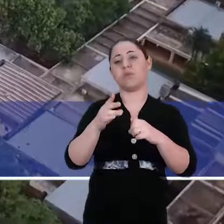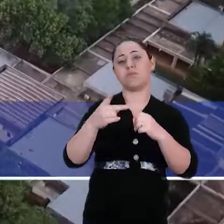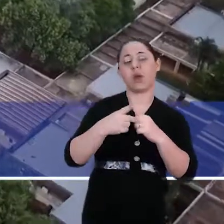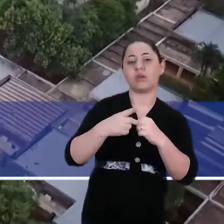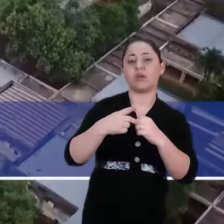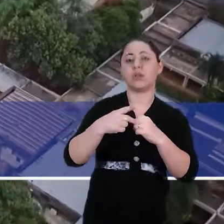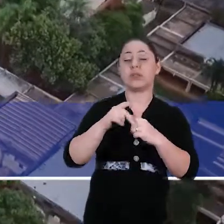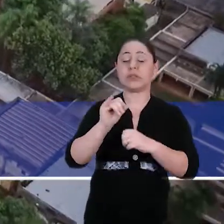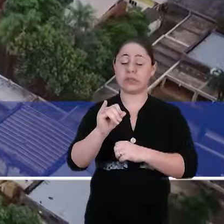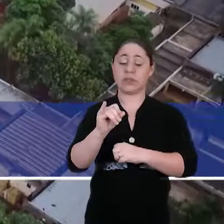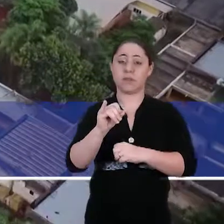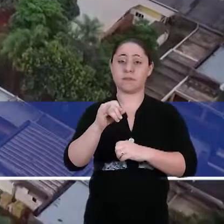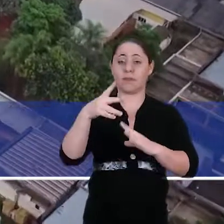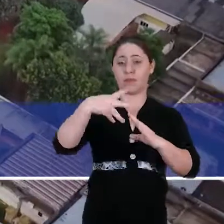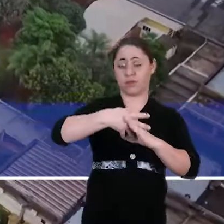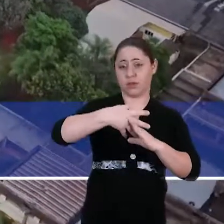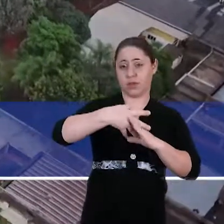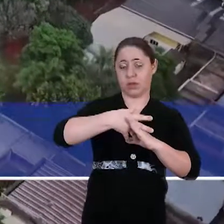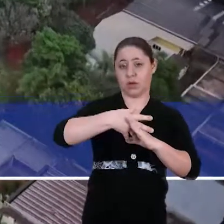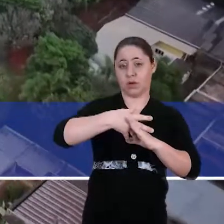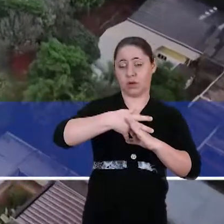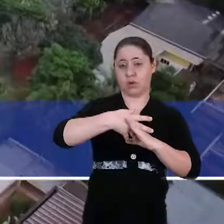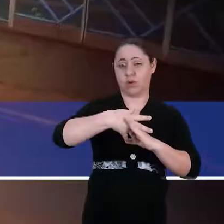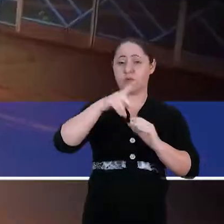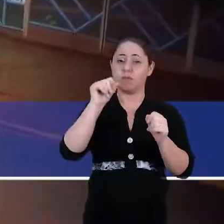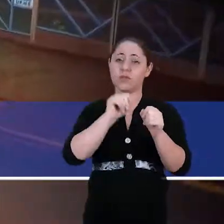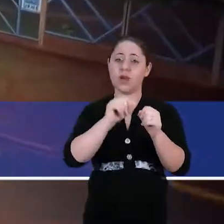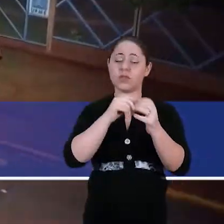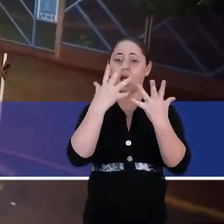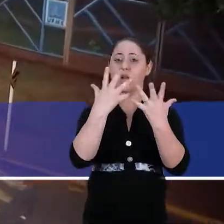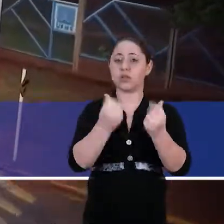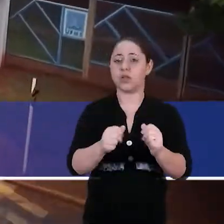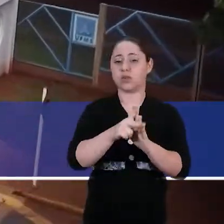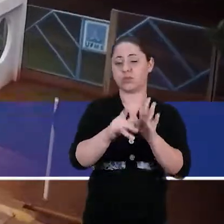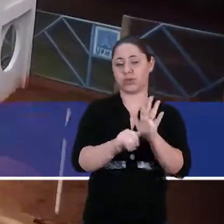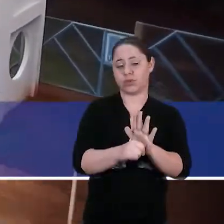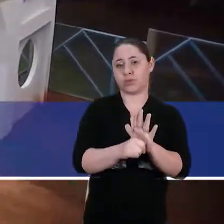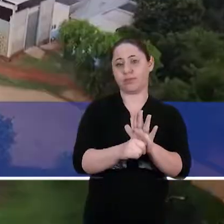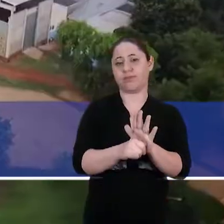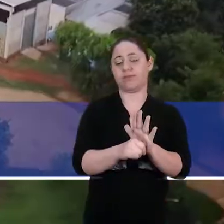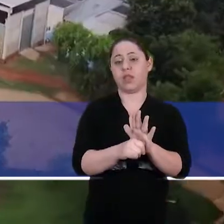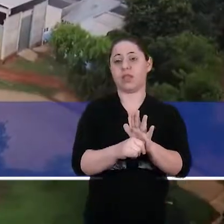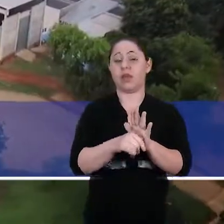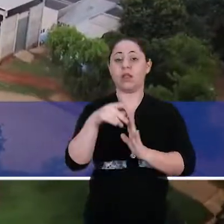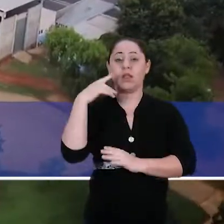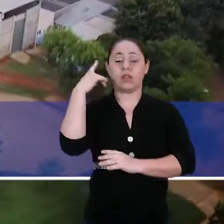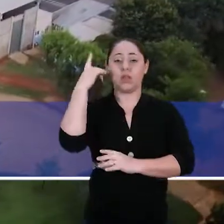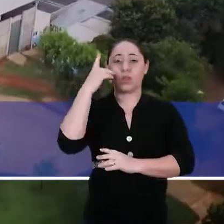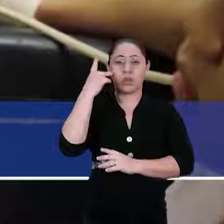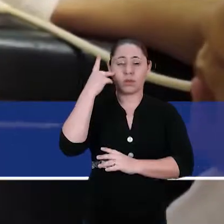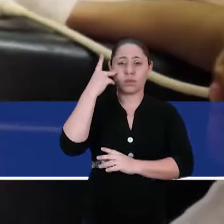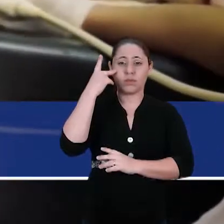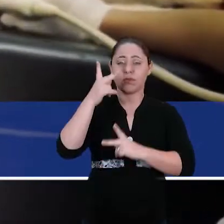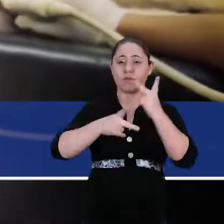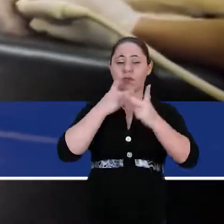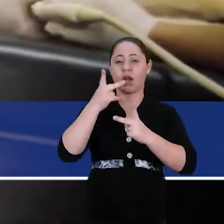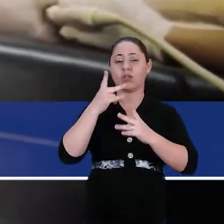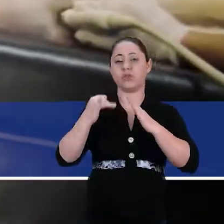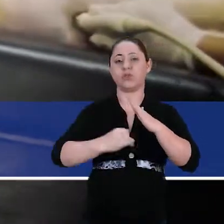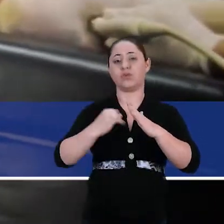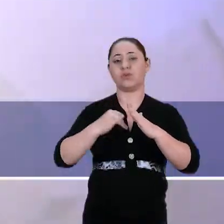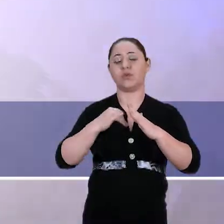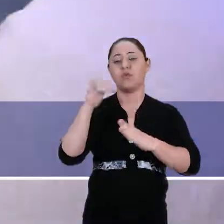extensão, caso a Universidade Federal de Mato Grosso do Sul faça adesão ao programa. Segundo o deputado, as